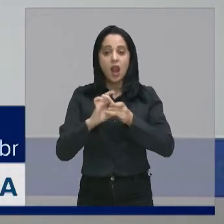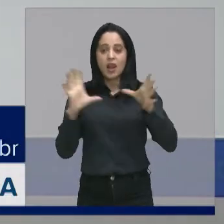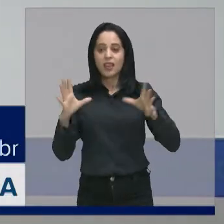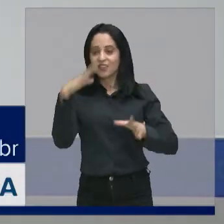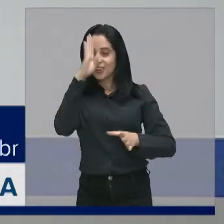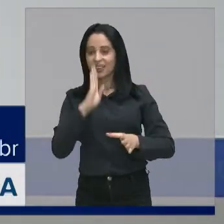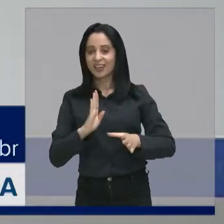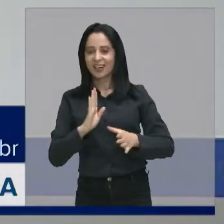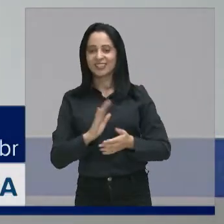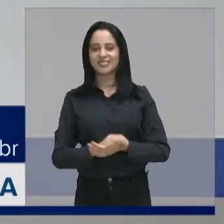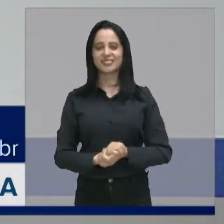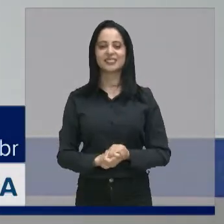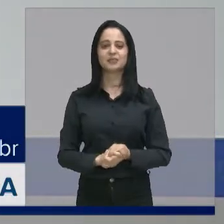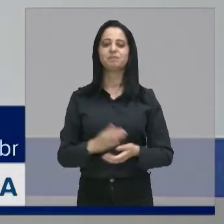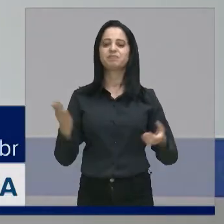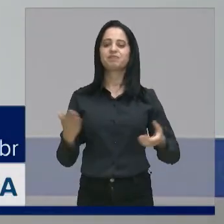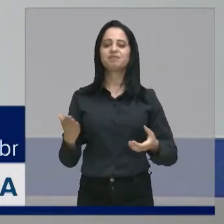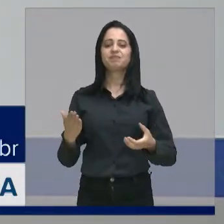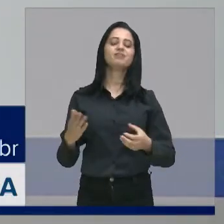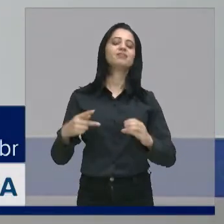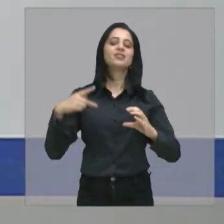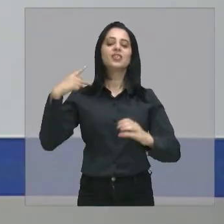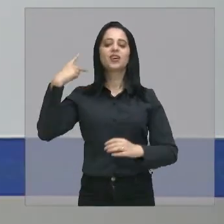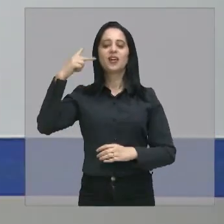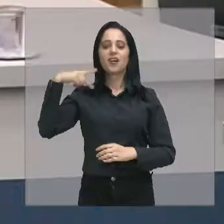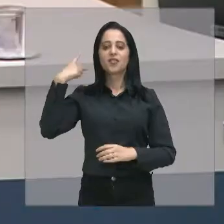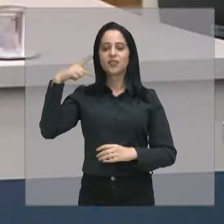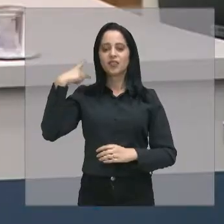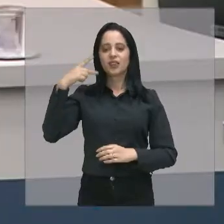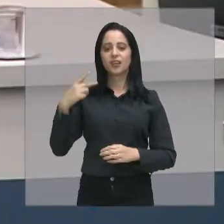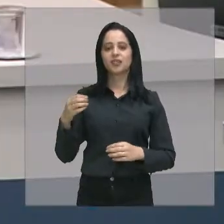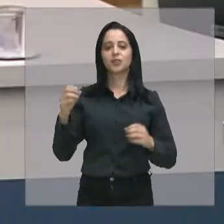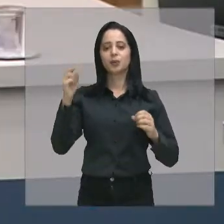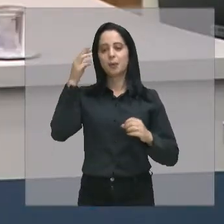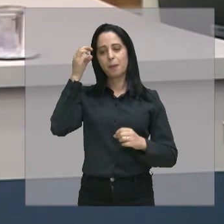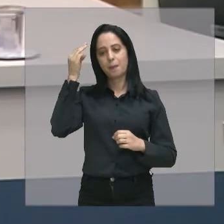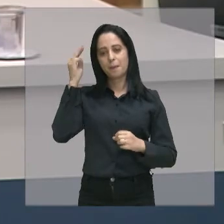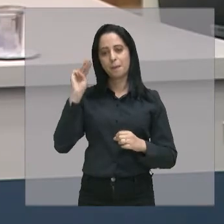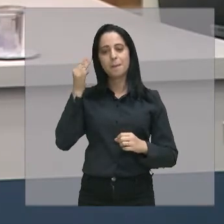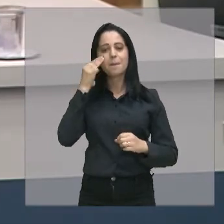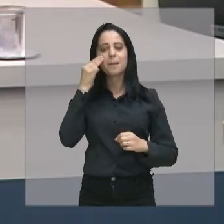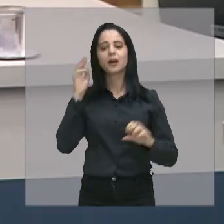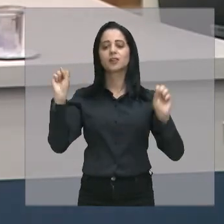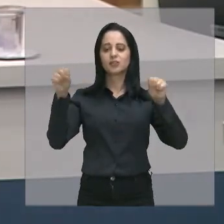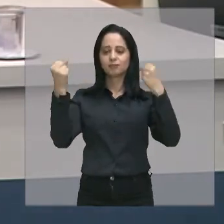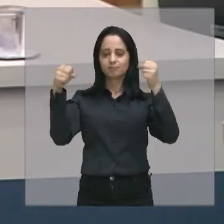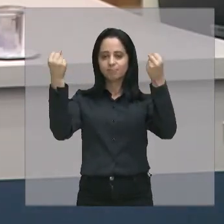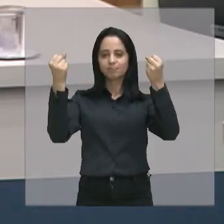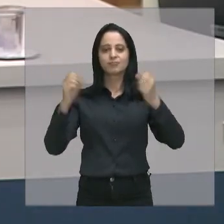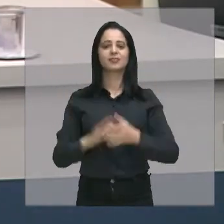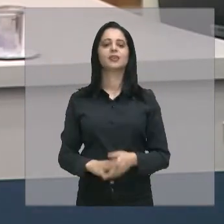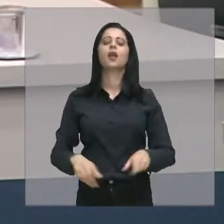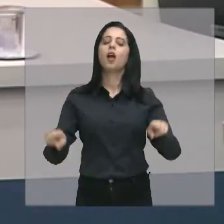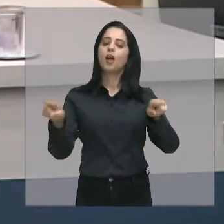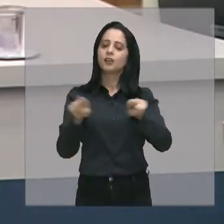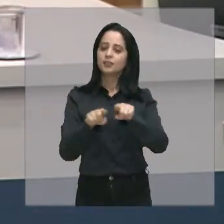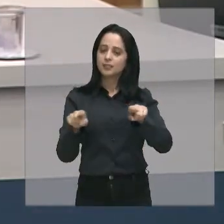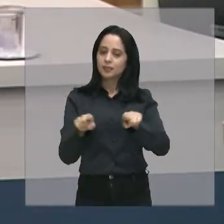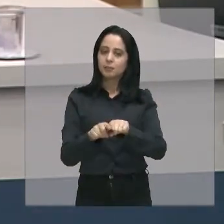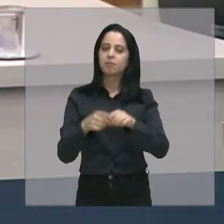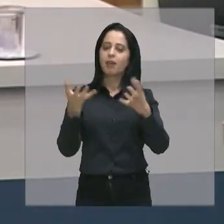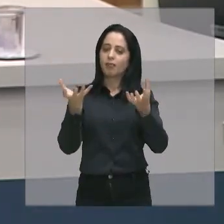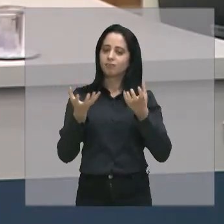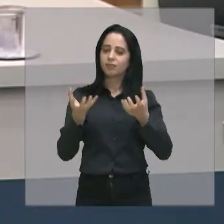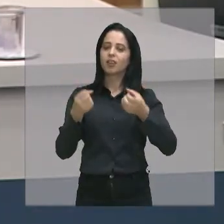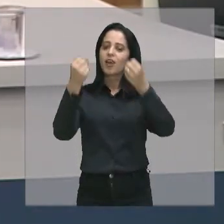a palavra, o vereador Marcão da Academia. Senhor presidente, também aqui, só para acompanhar o meu amigo, o vereador